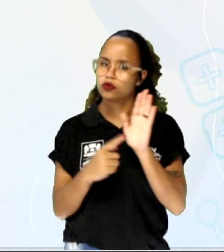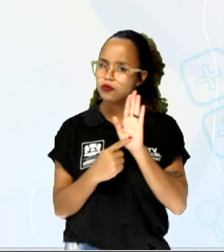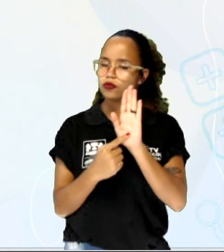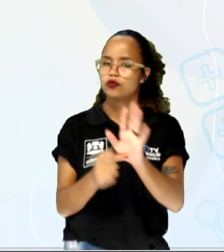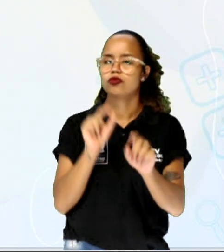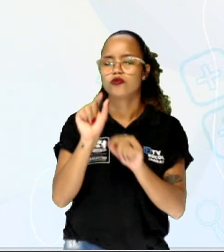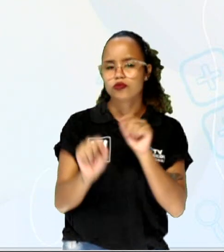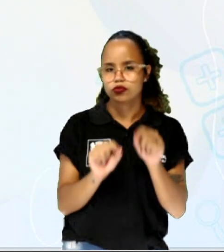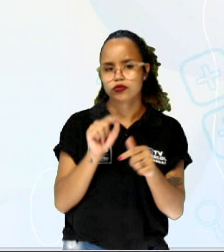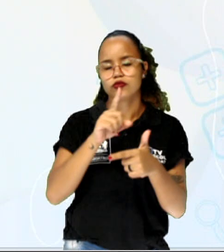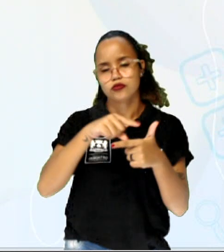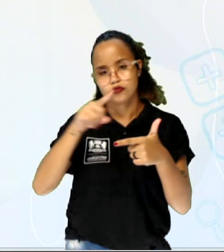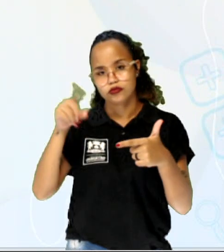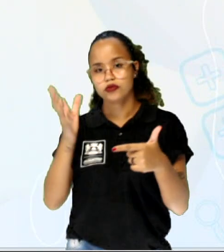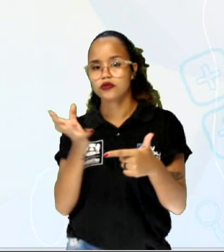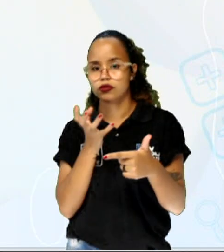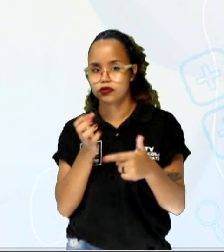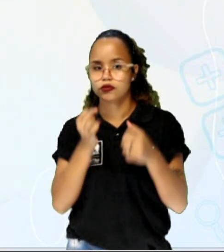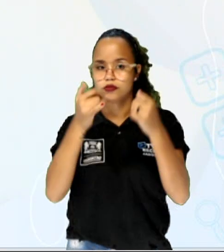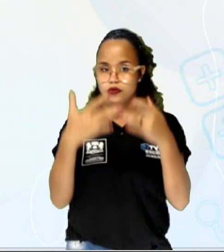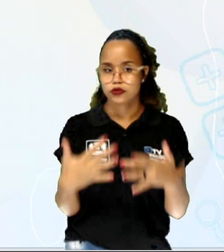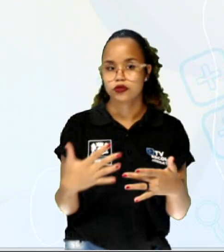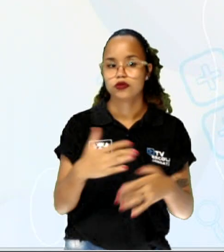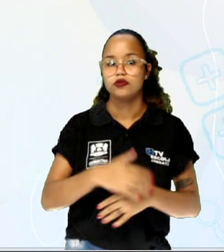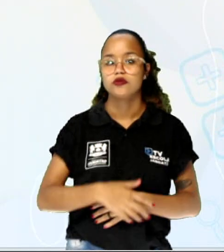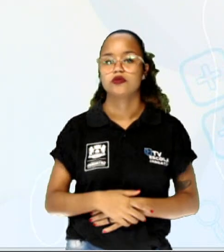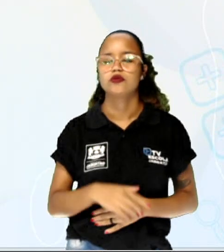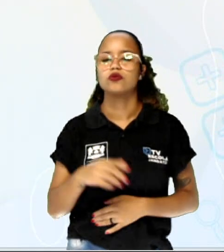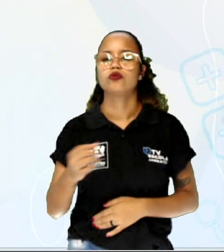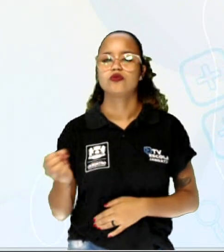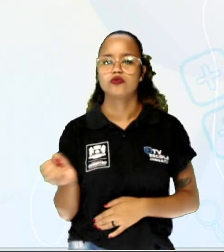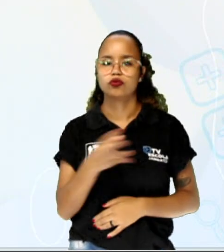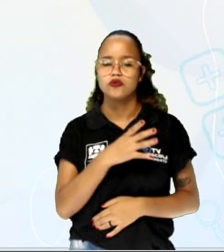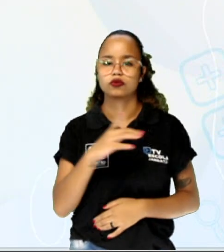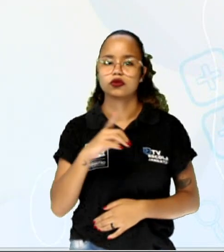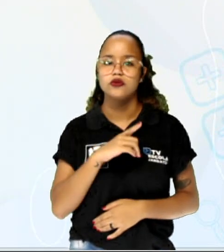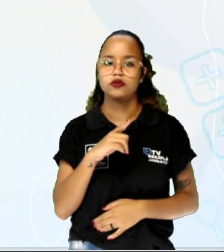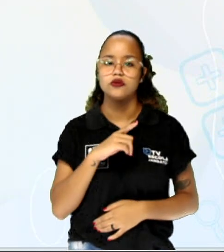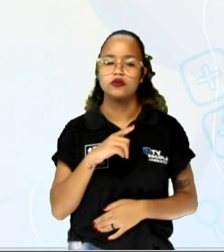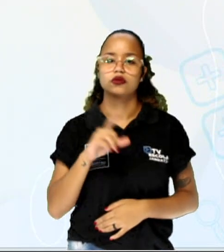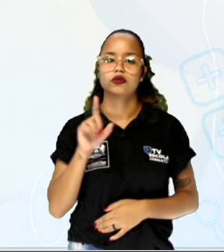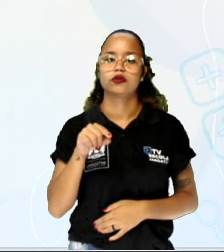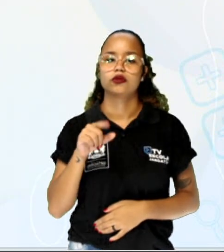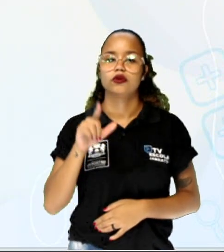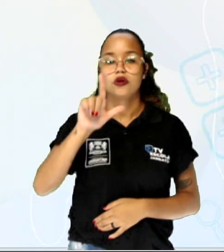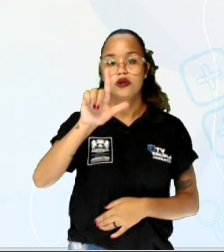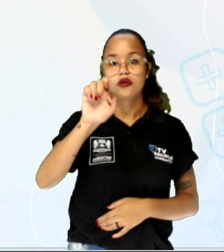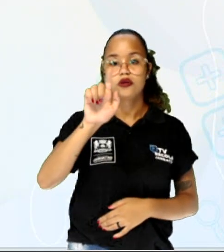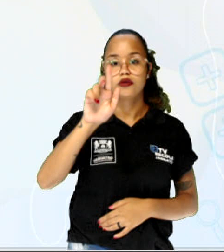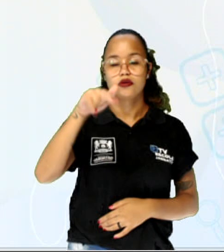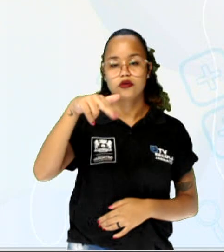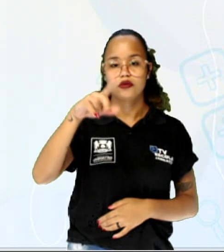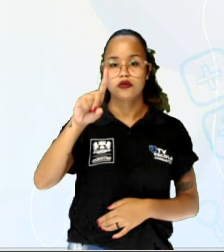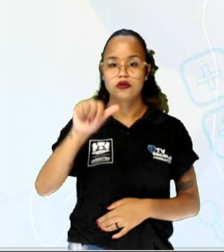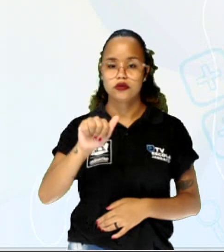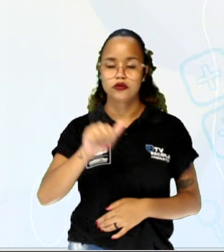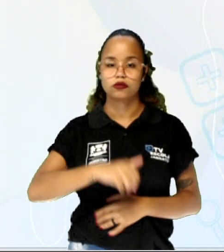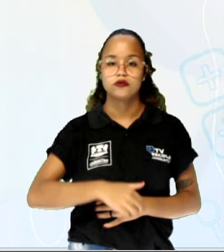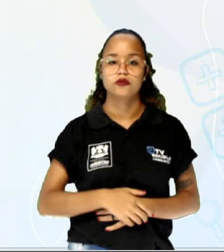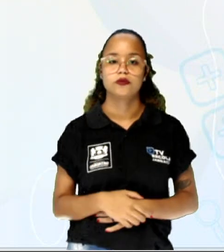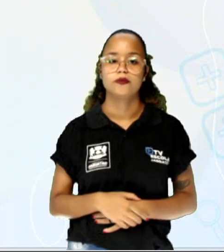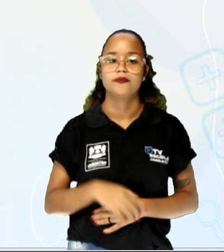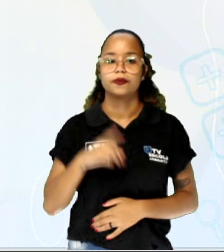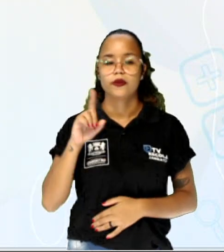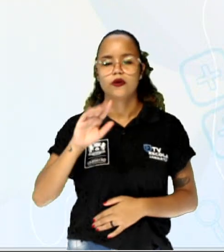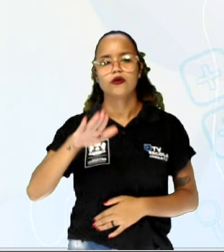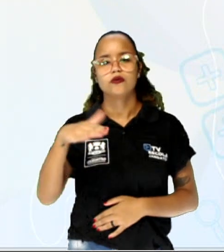está querendo falar, tá certo? E um elemento novo que aparece aqui nesse gráfico que a gente queria apresentar é a legenda, né? Que aí